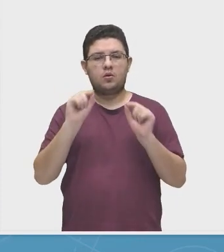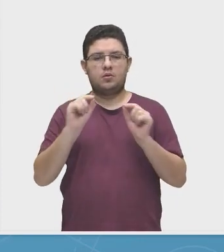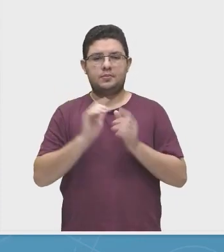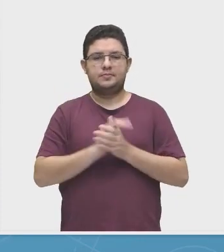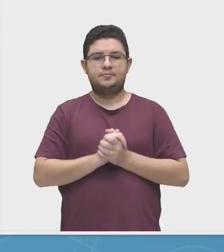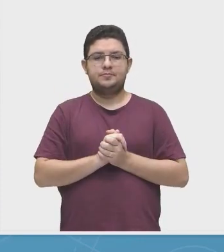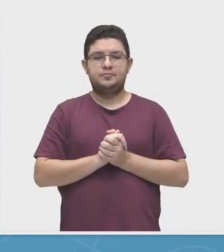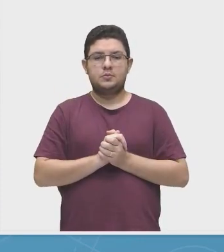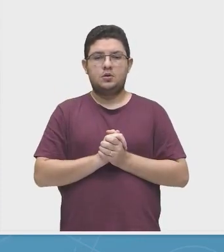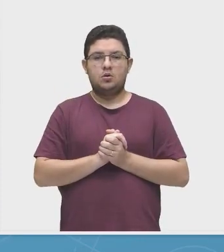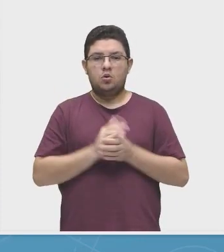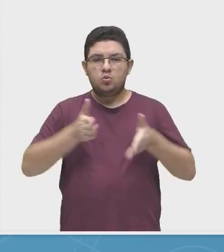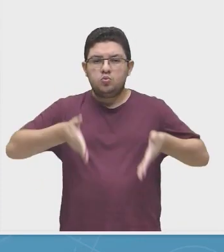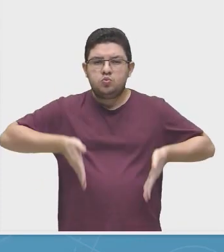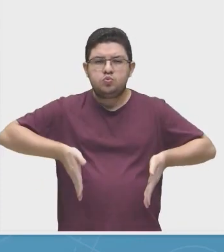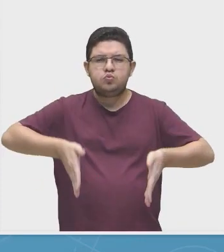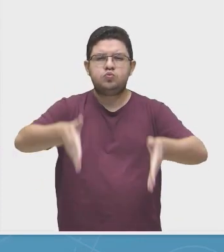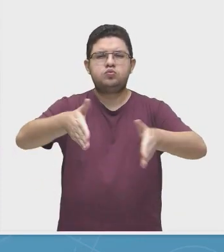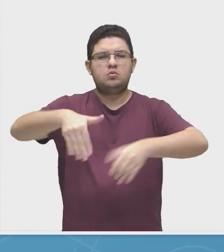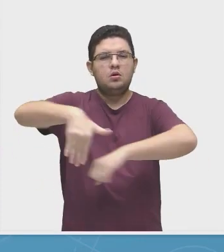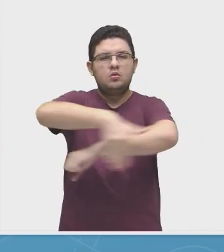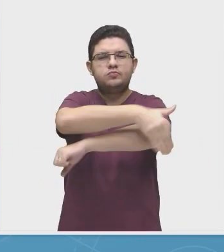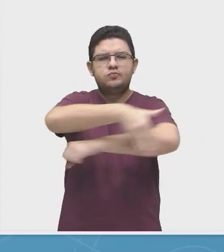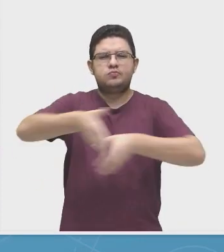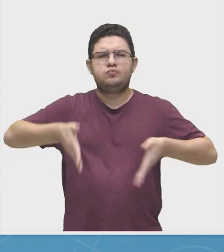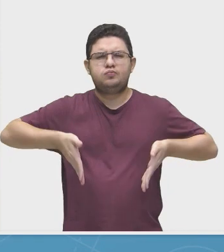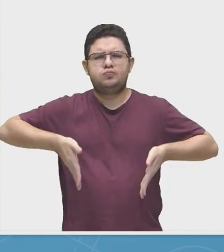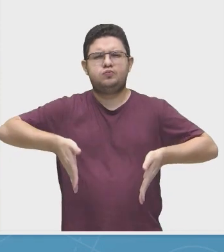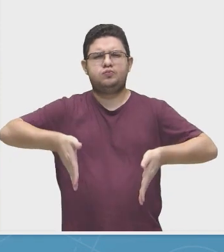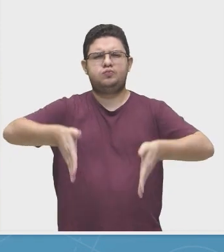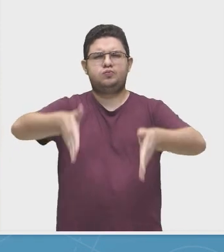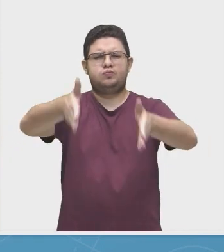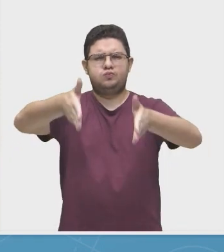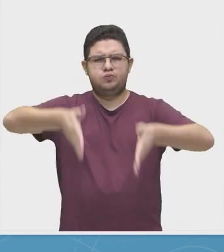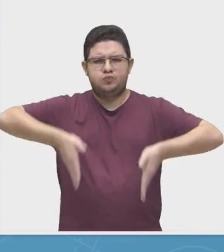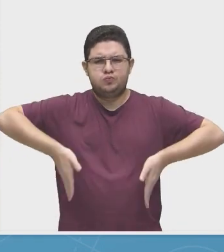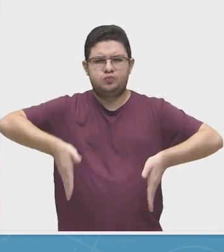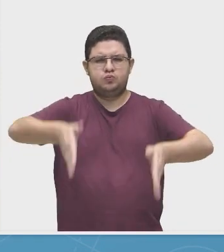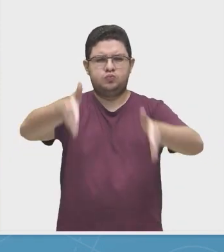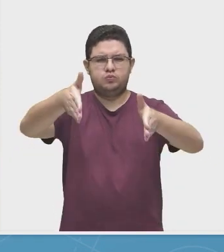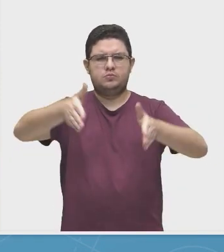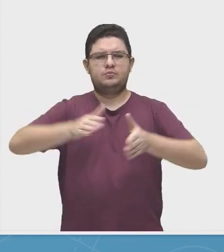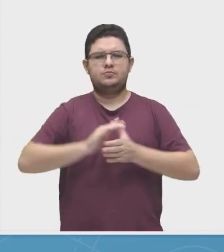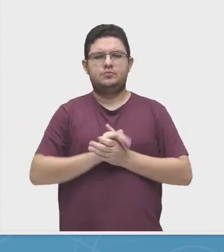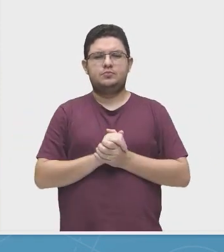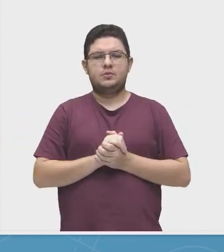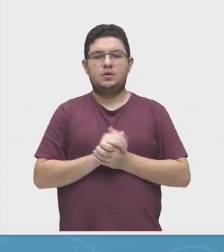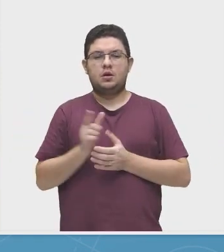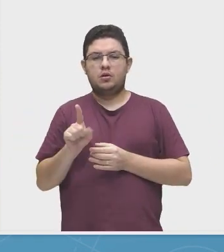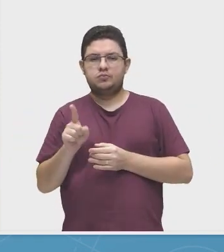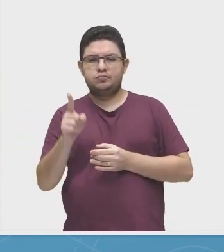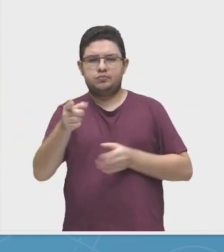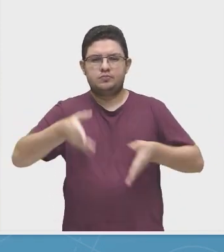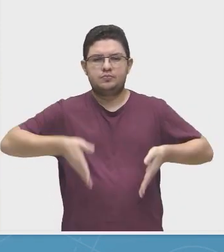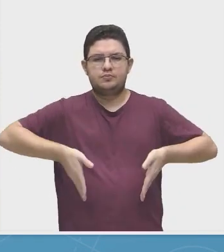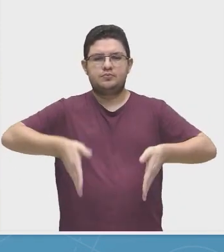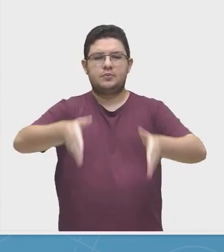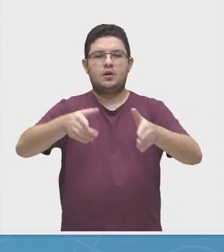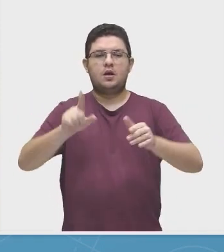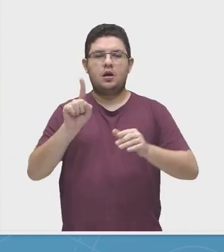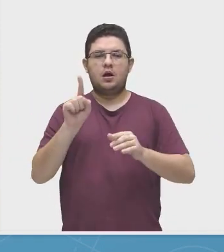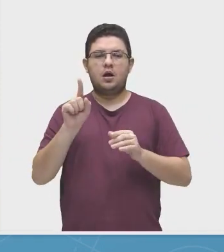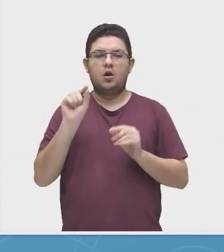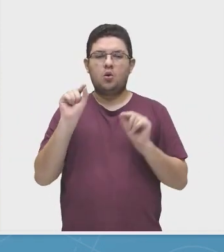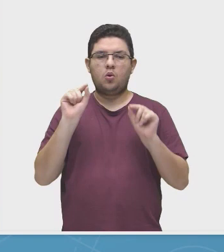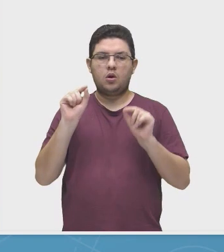então, utilizo essa preposição on Towers Ave. Obviamente, isso aqui é a Avenida das Torres, mas pode ser qualquer